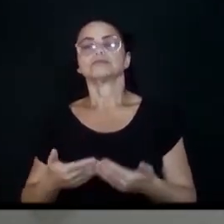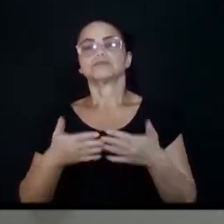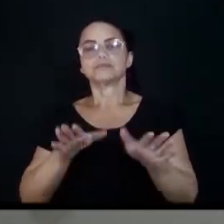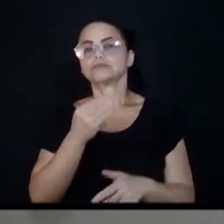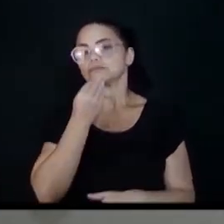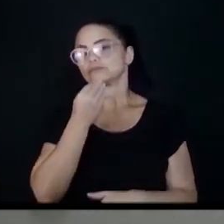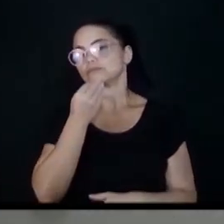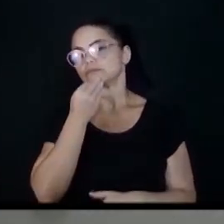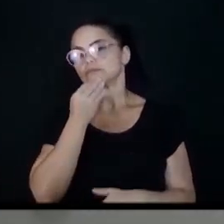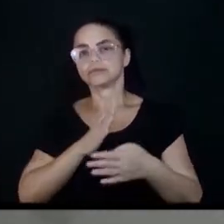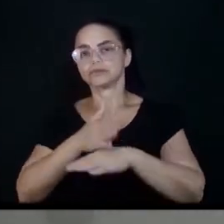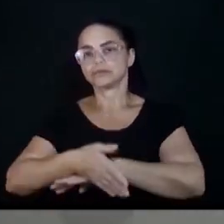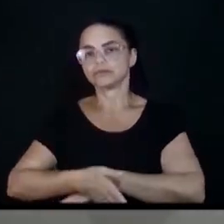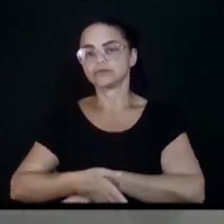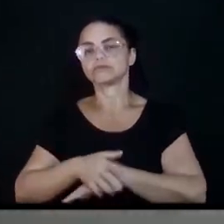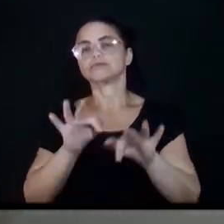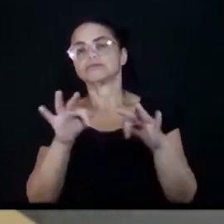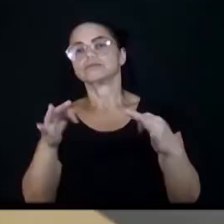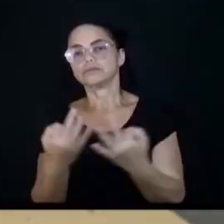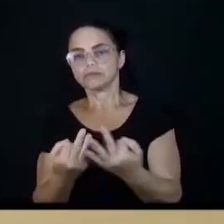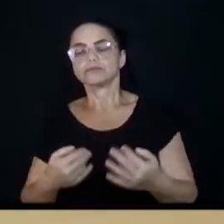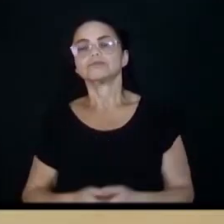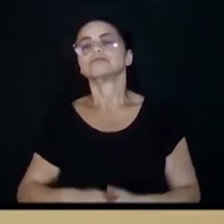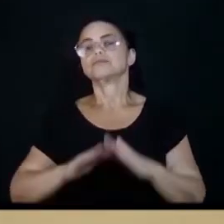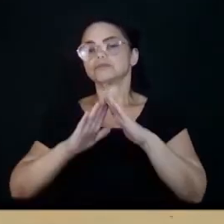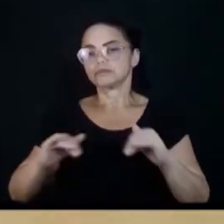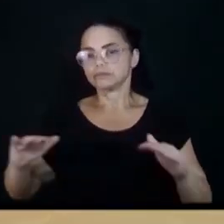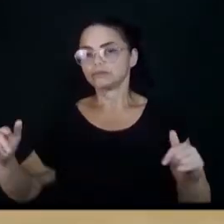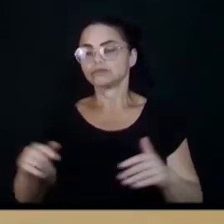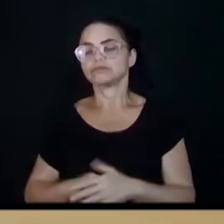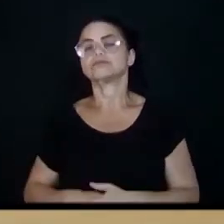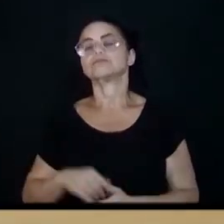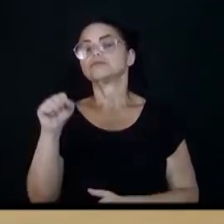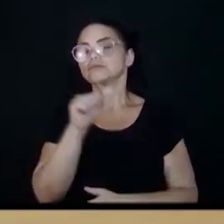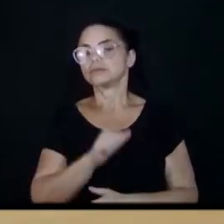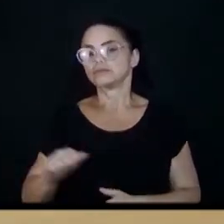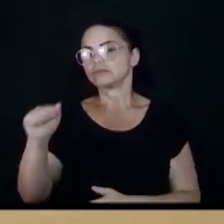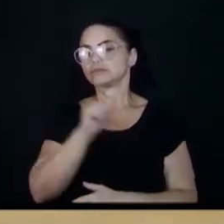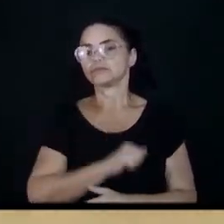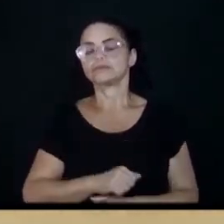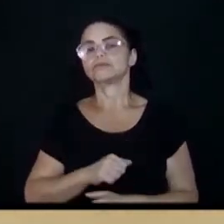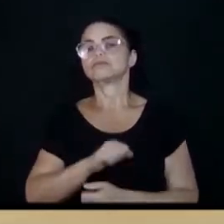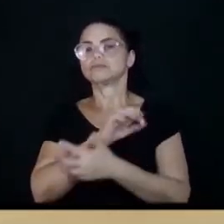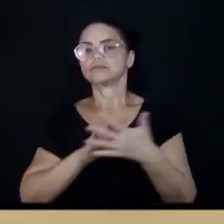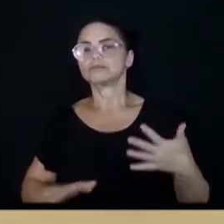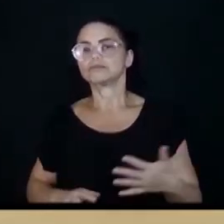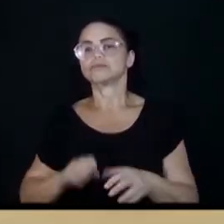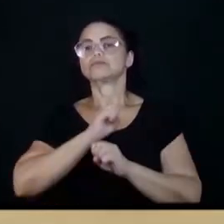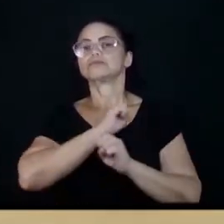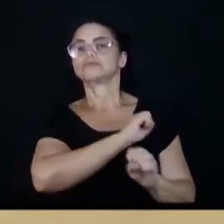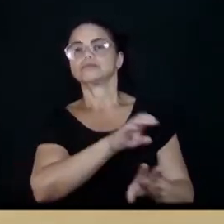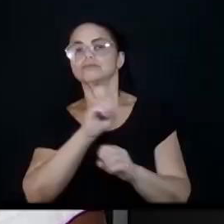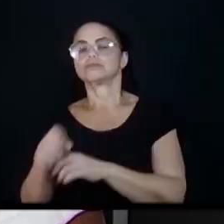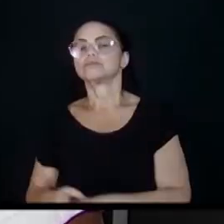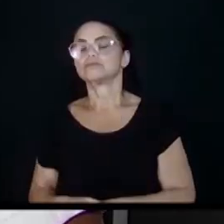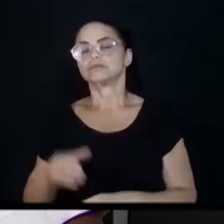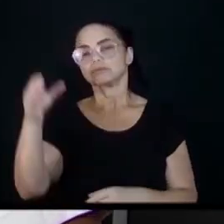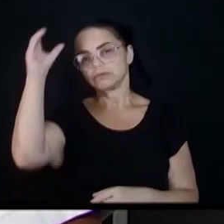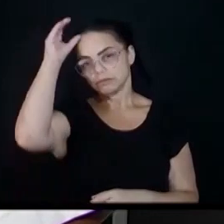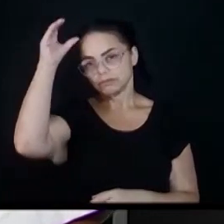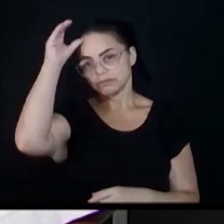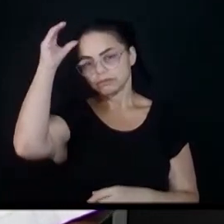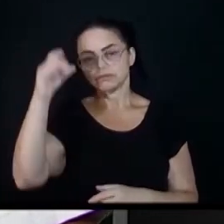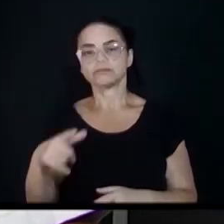essas famílias, essas crianças aqui no Direito de Ser, com atividades socioeducativas e culturais. Nós temos